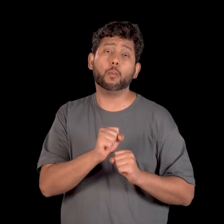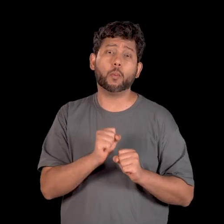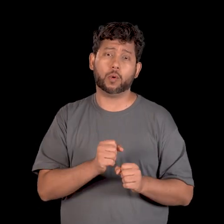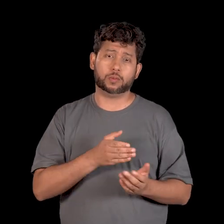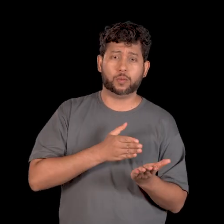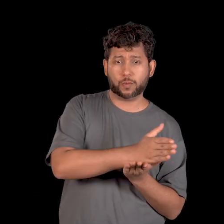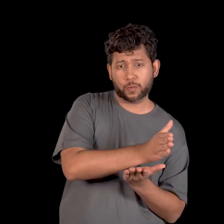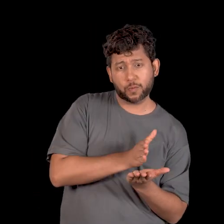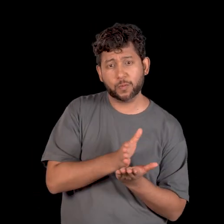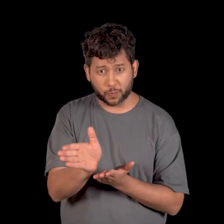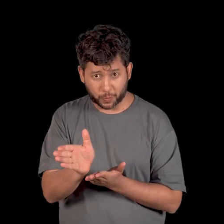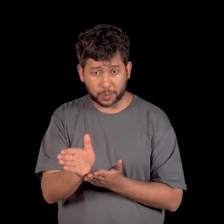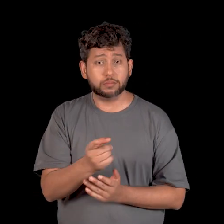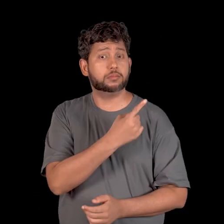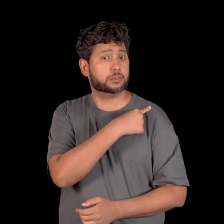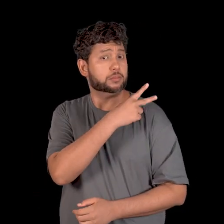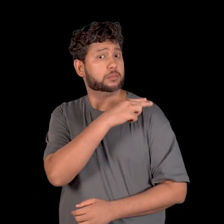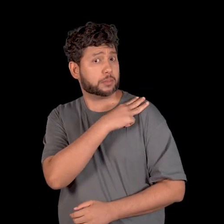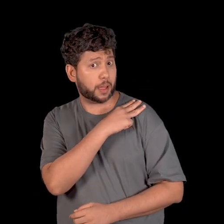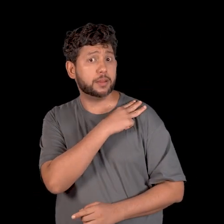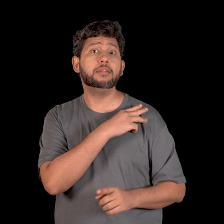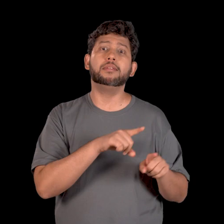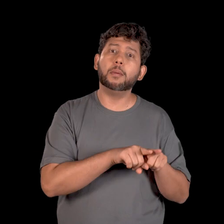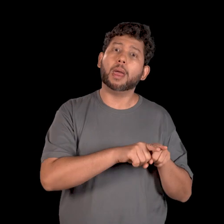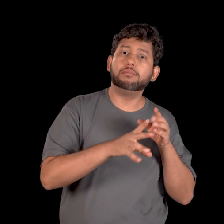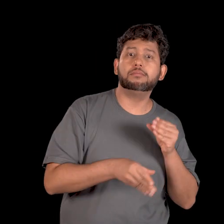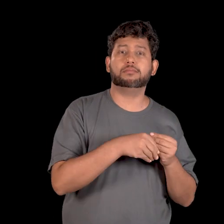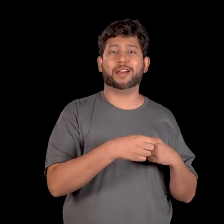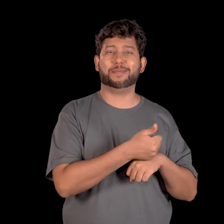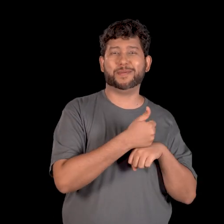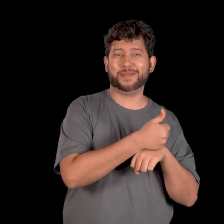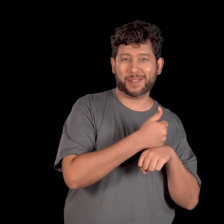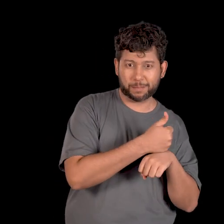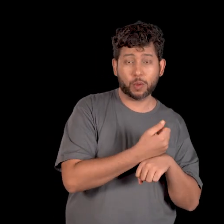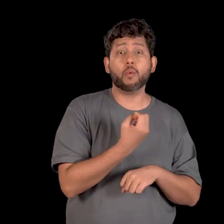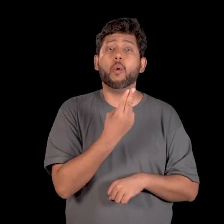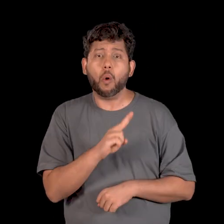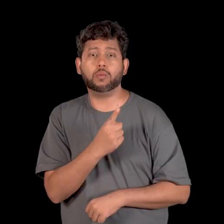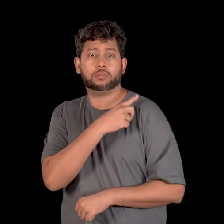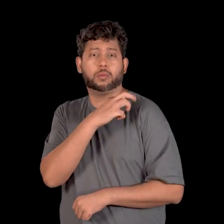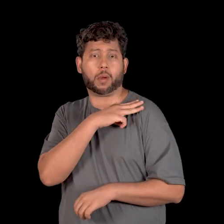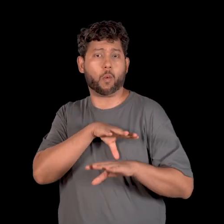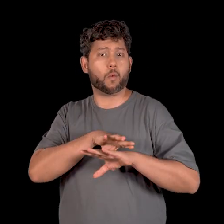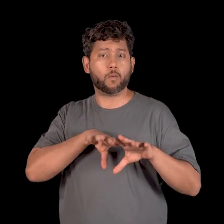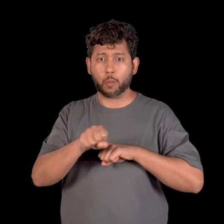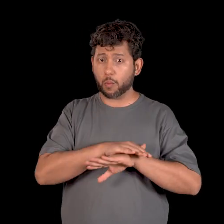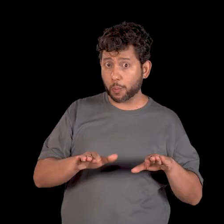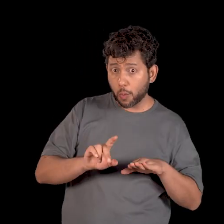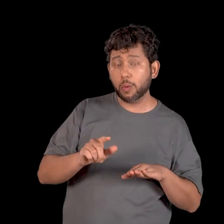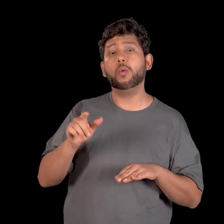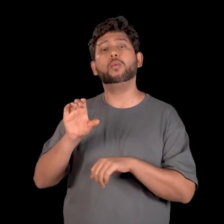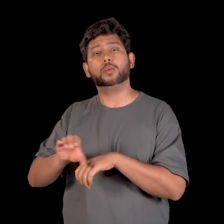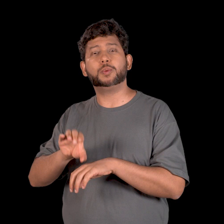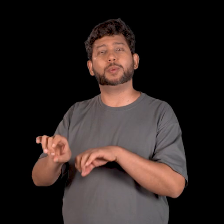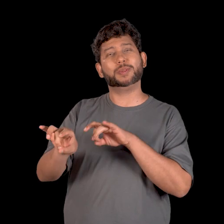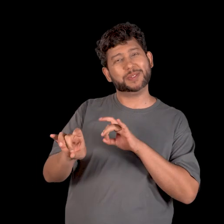Brasil, os estudantes podem optar pela formação profissionalizante juntamente com o currículo do ensino médio tradicional, ou por essa formação após